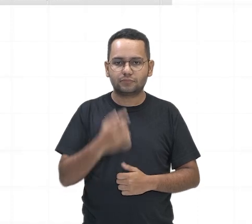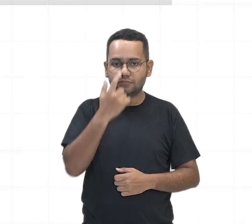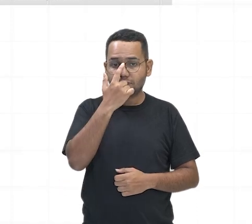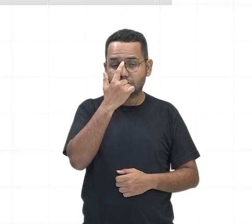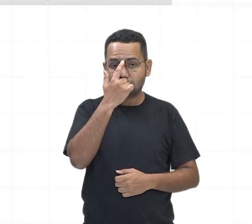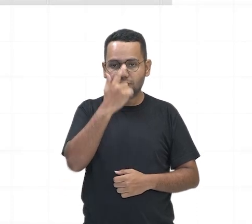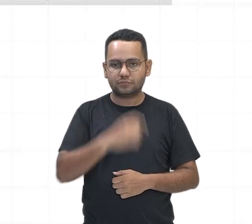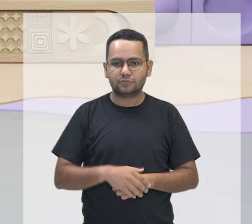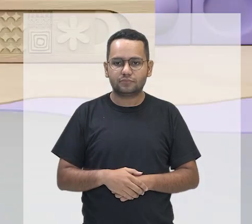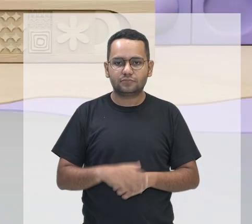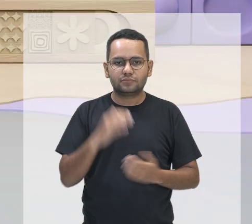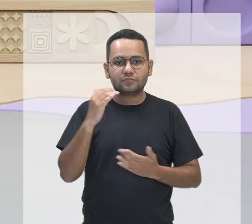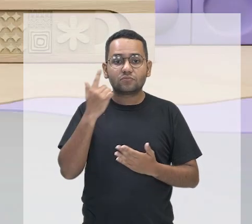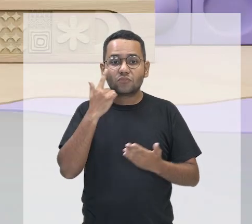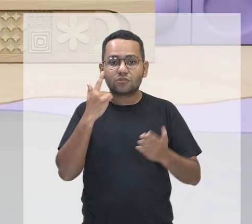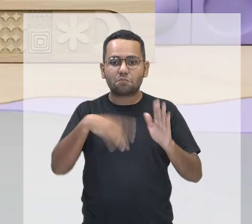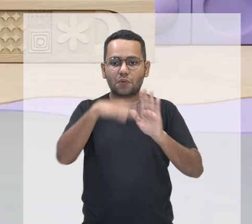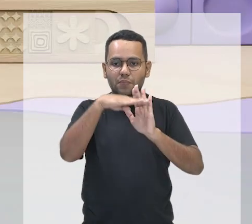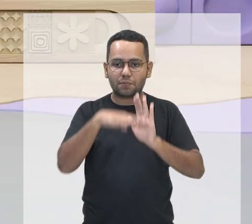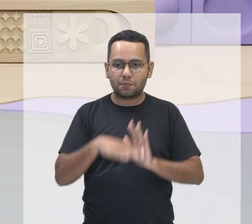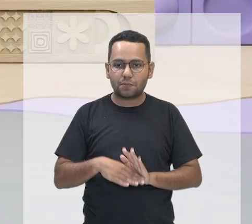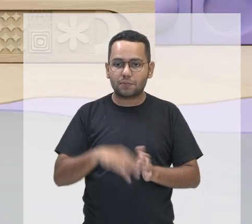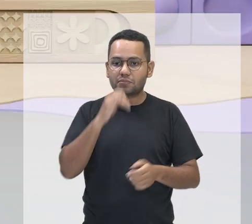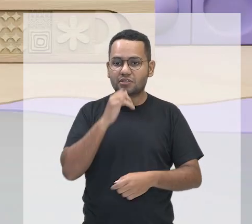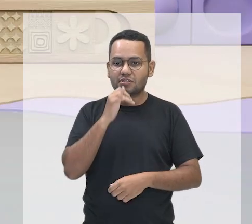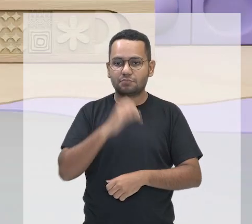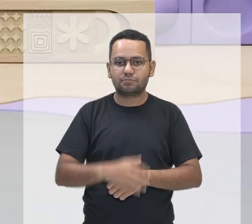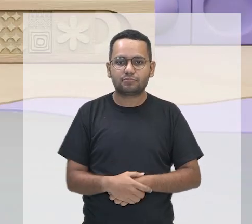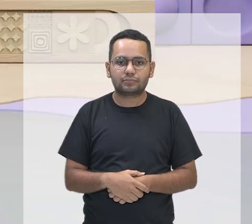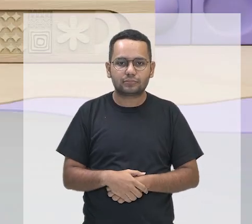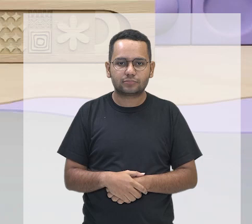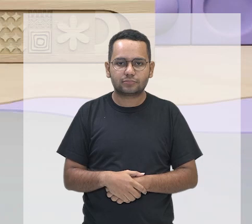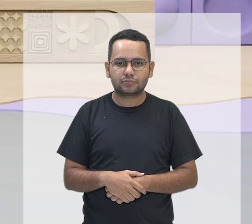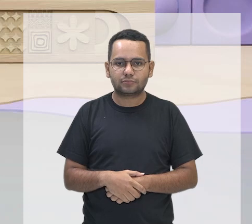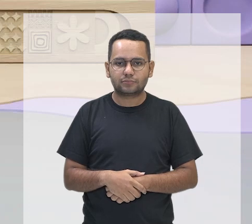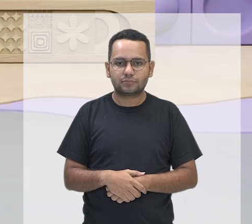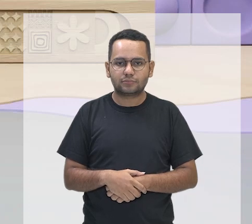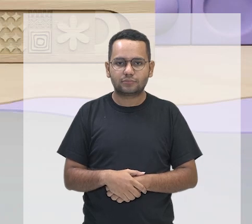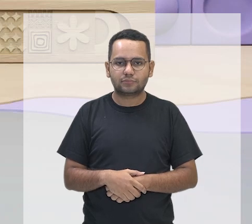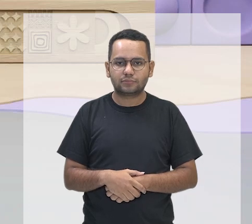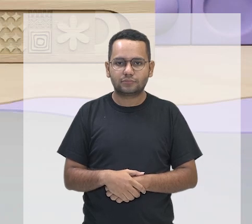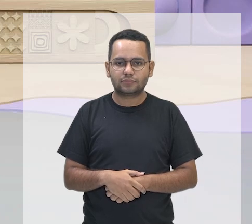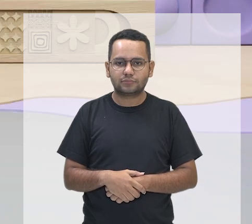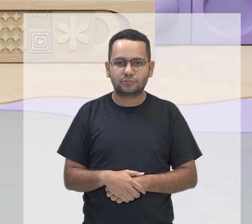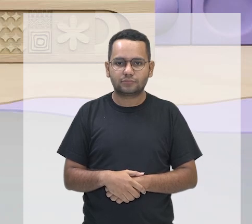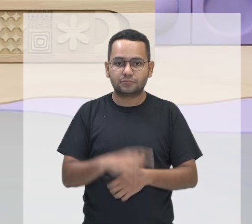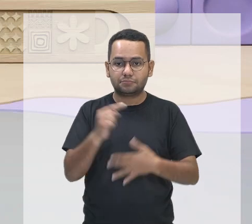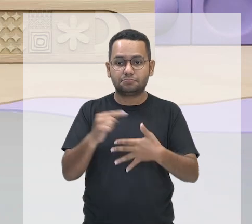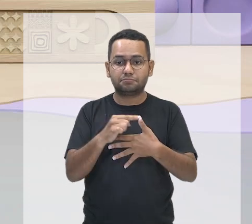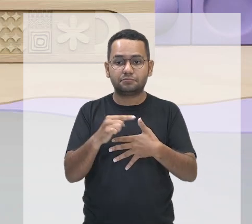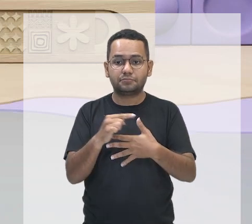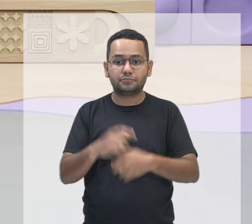de princípios. Temos como exemplo de princípios, olha aí que interessante,